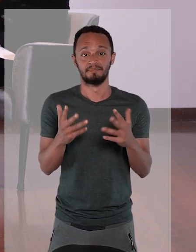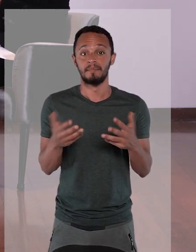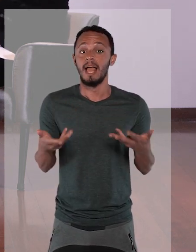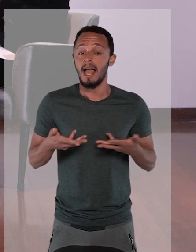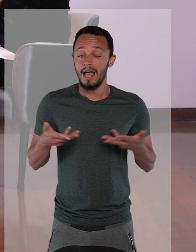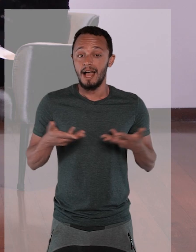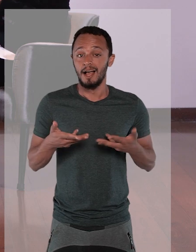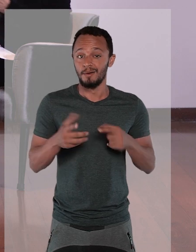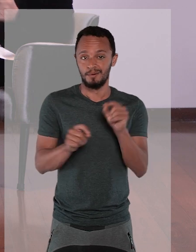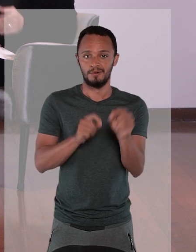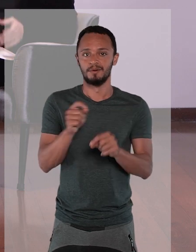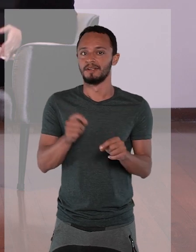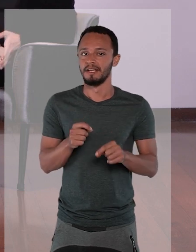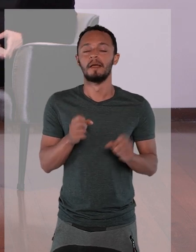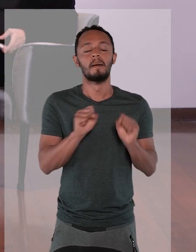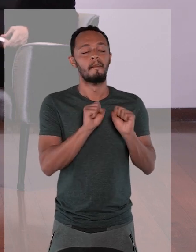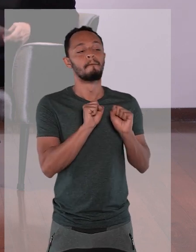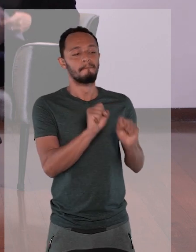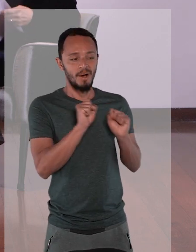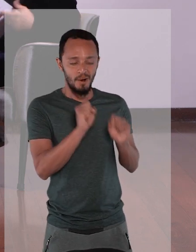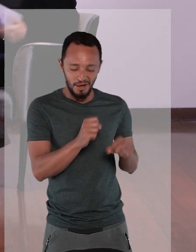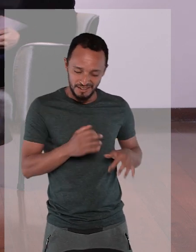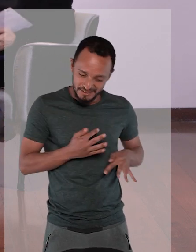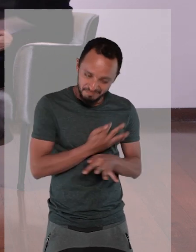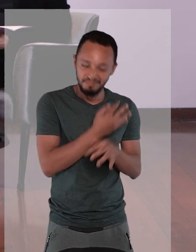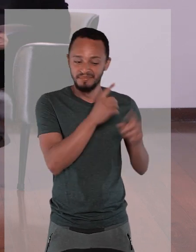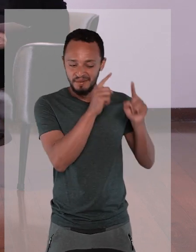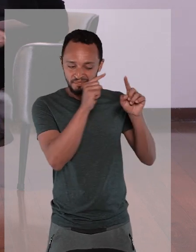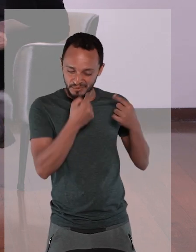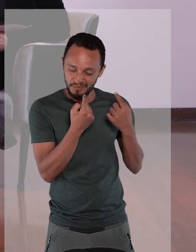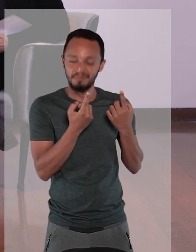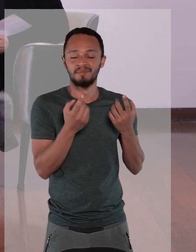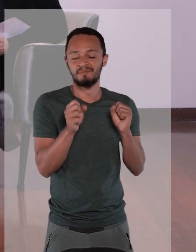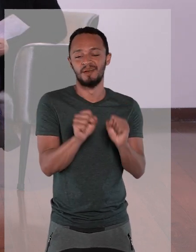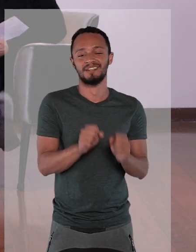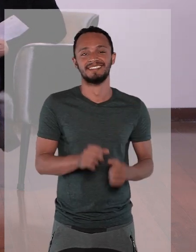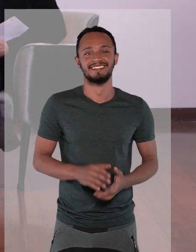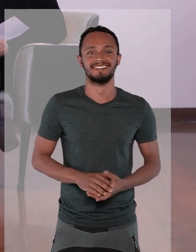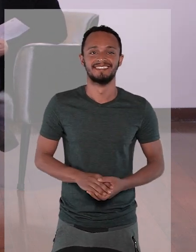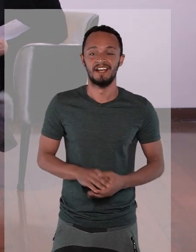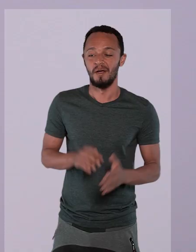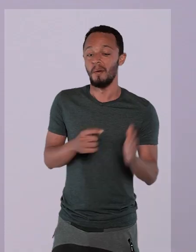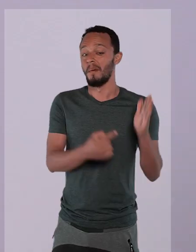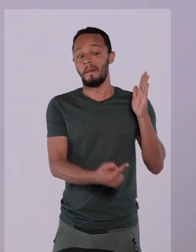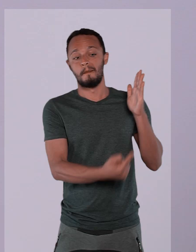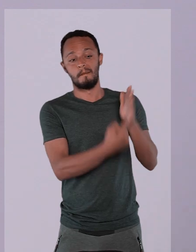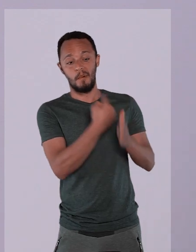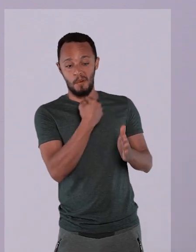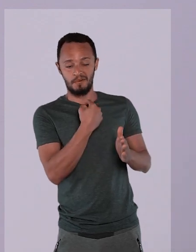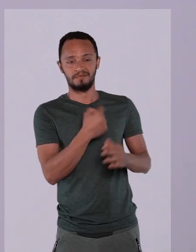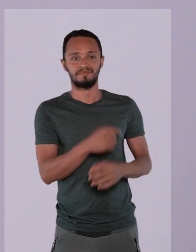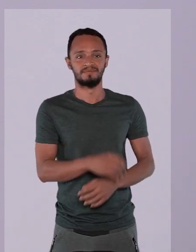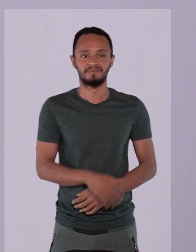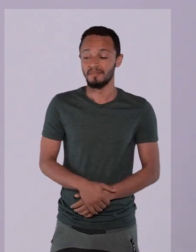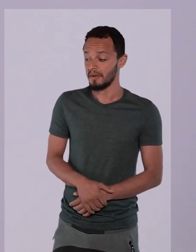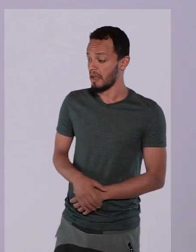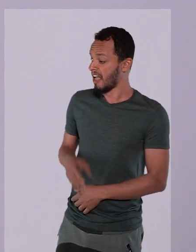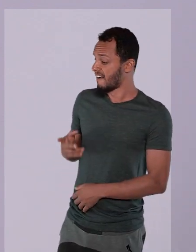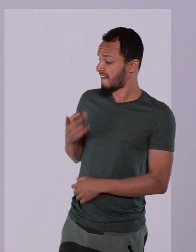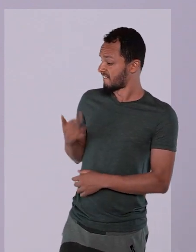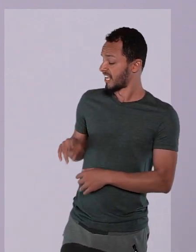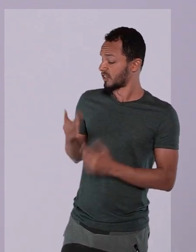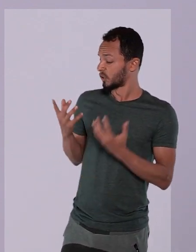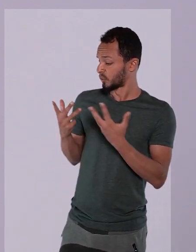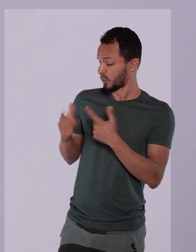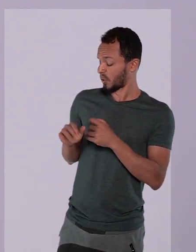Agora pode sabatinar, Carlos. O caso, eu vou aproveitar também. O caso está cheio, tudo escrito ali, veio tudo anotado. Verdadeira